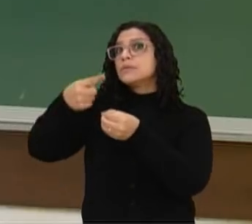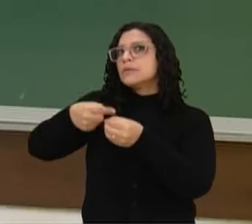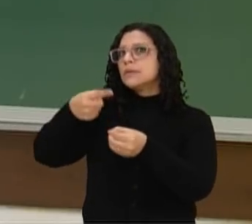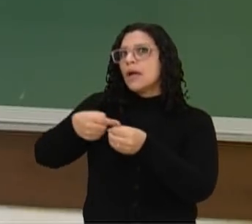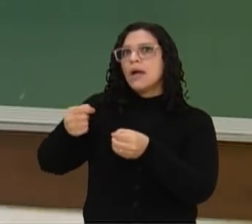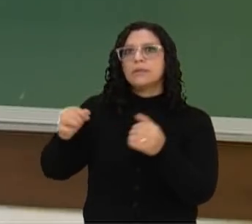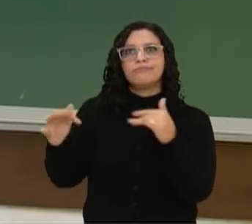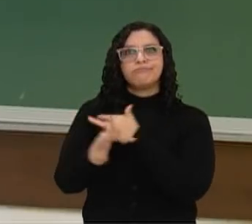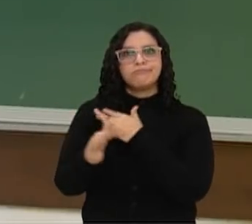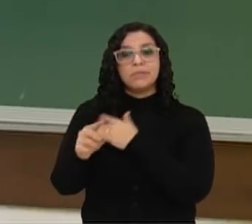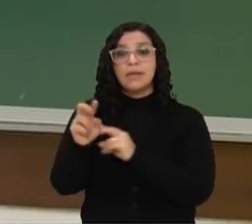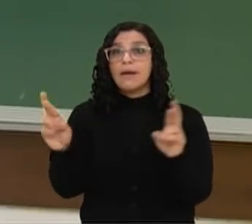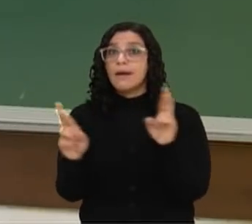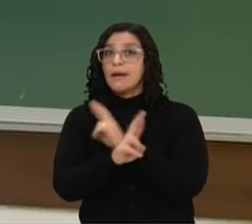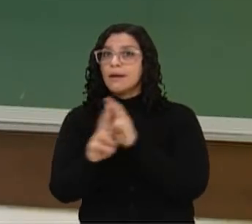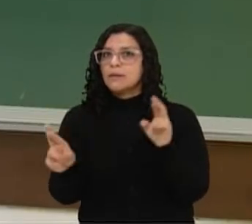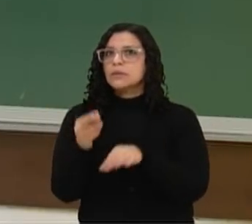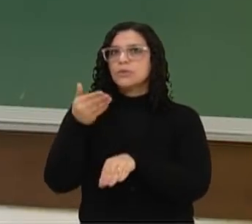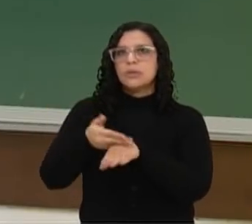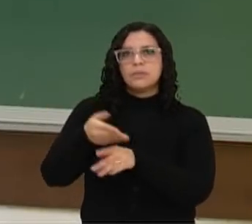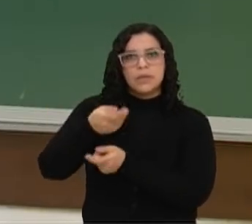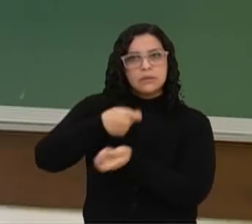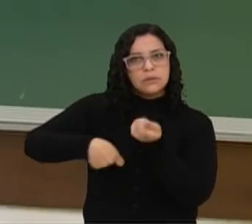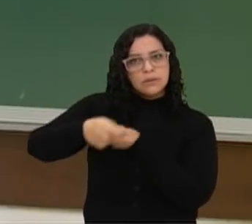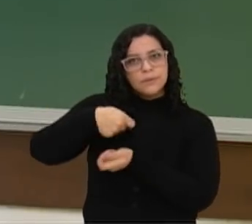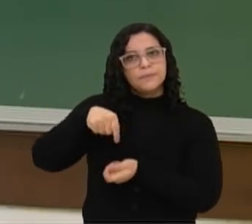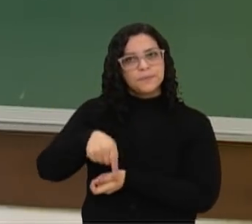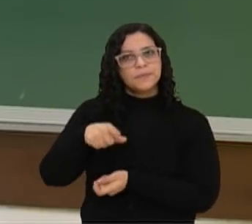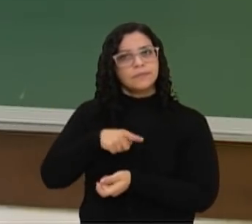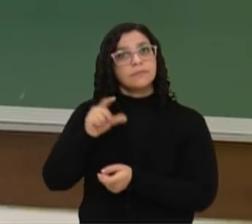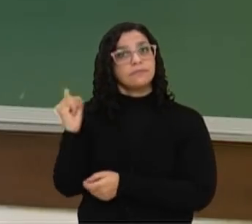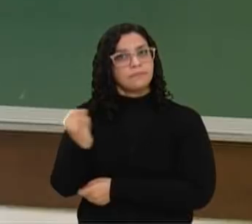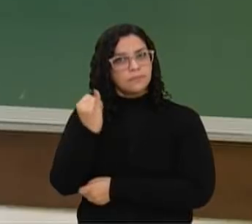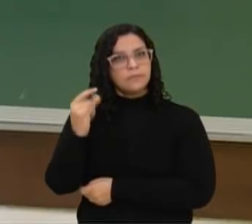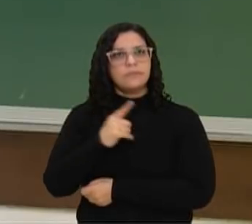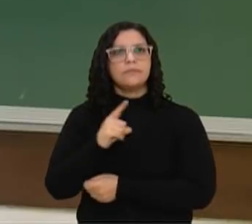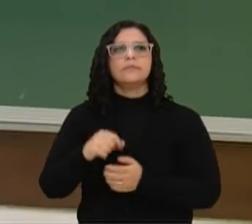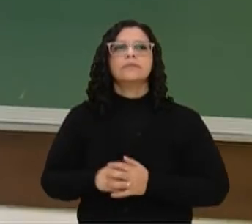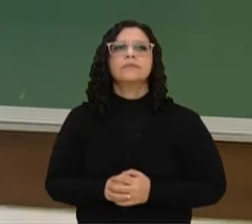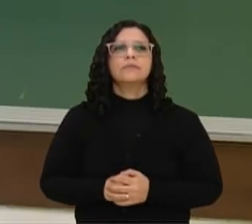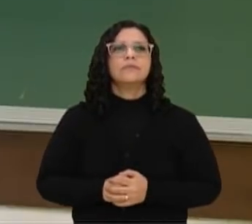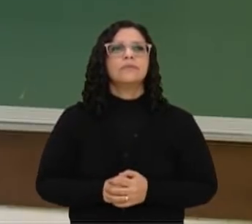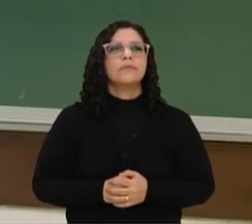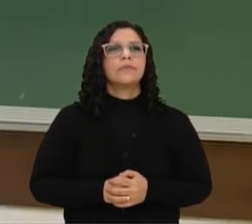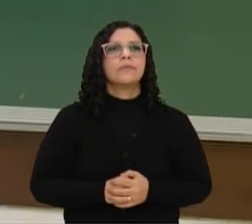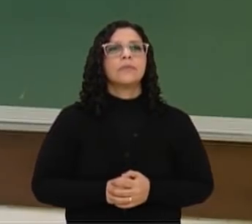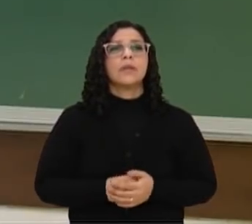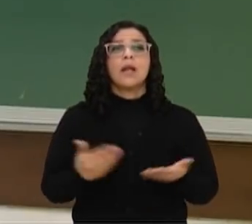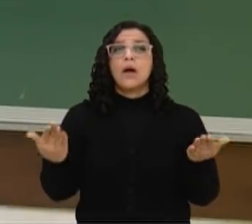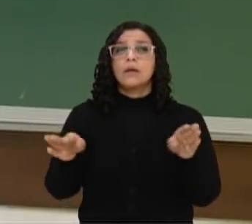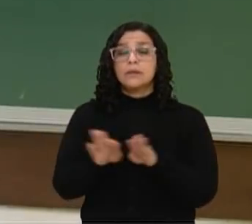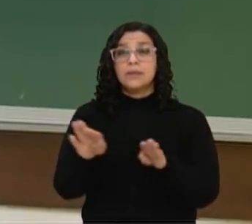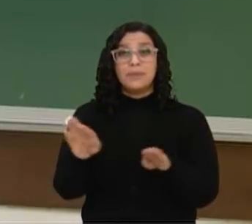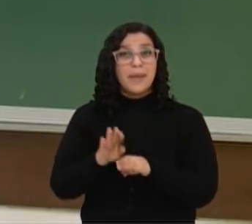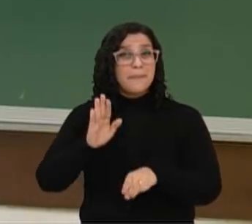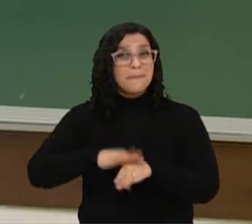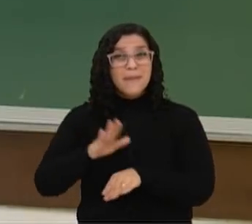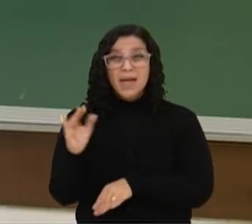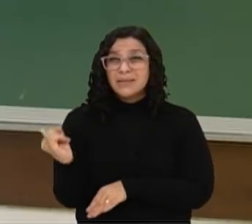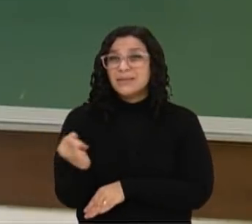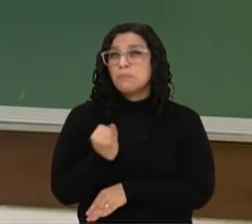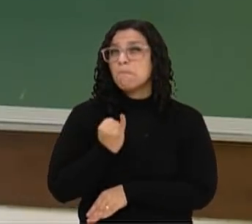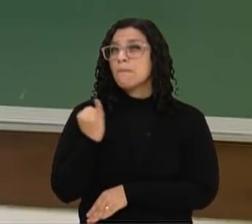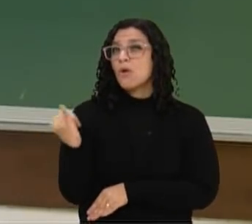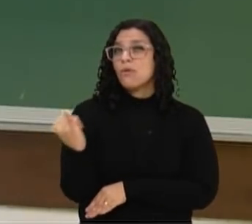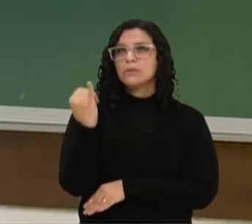urbanos e da relação com as atividades econômicas, né? A importância deles em relação a isso, mas o grande